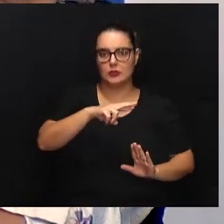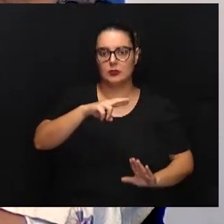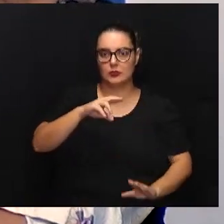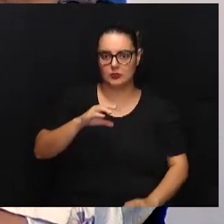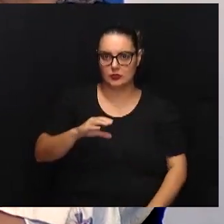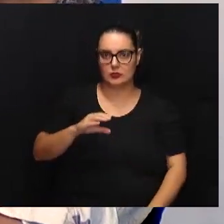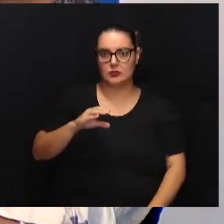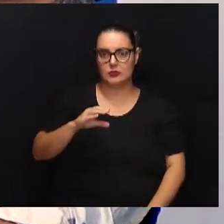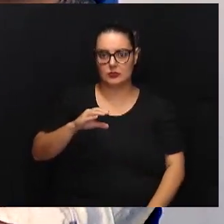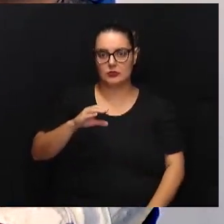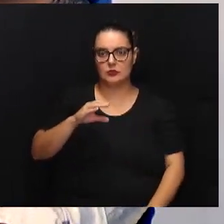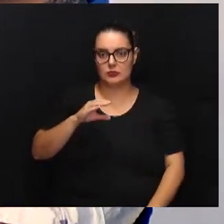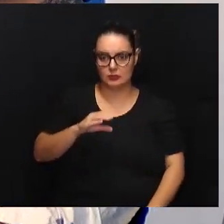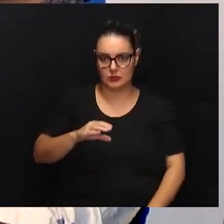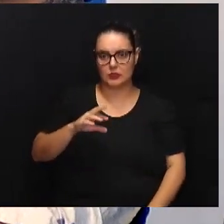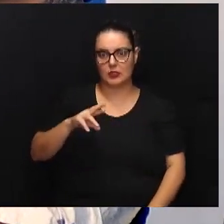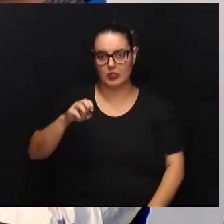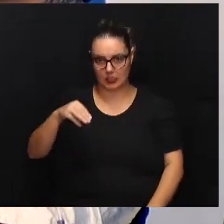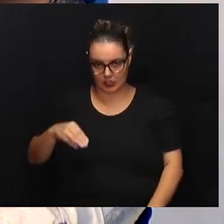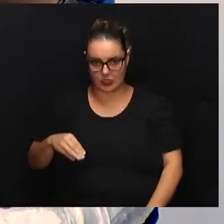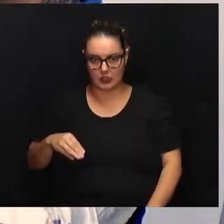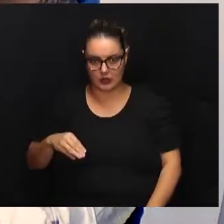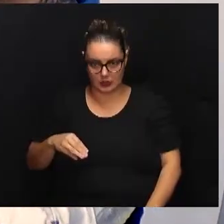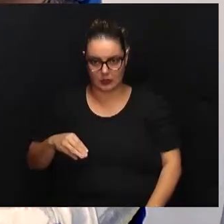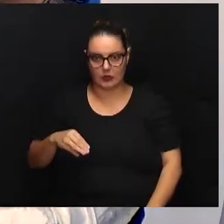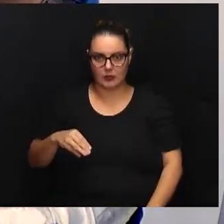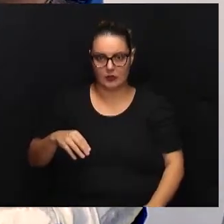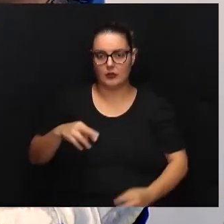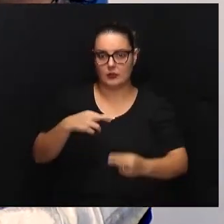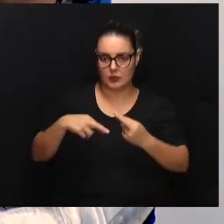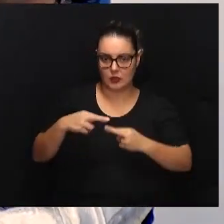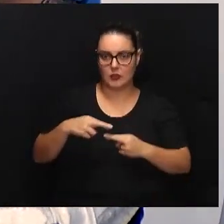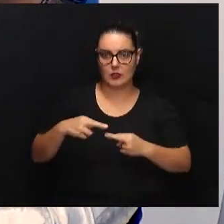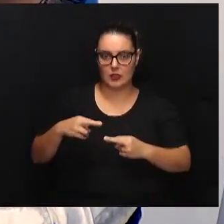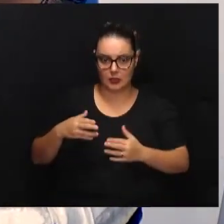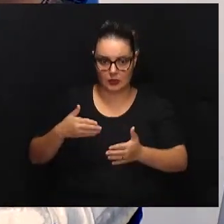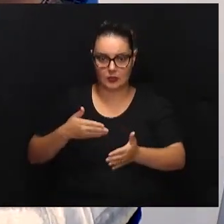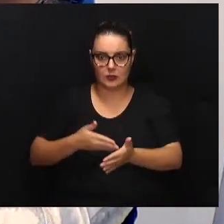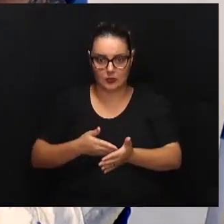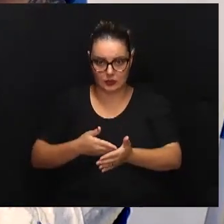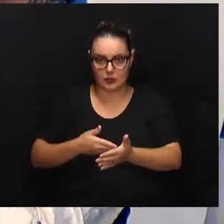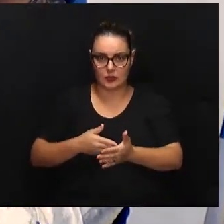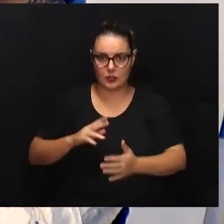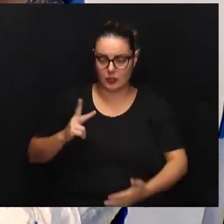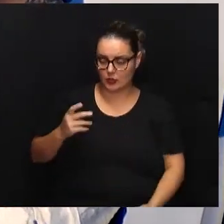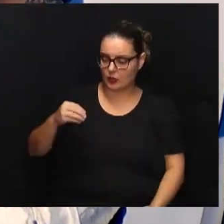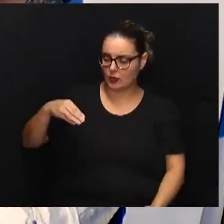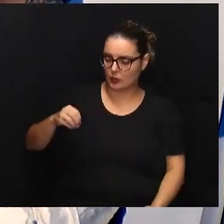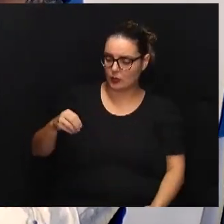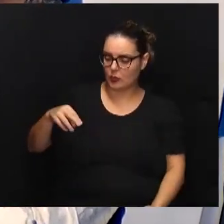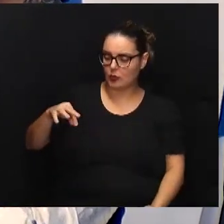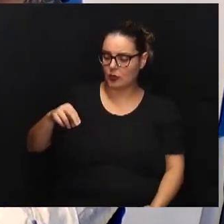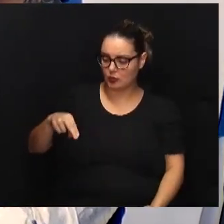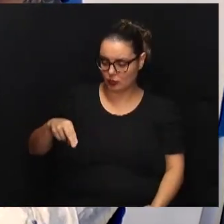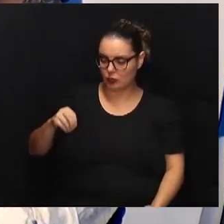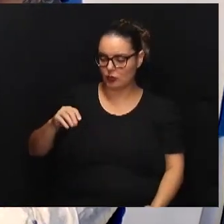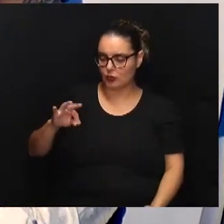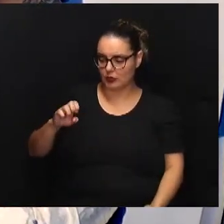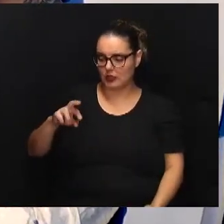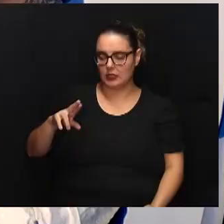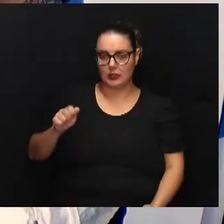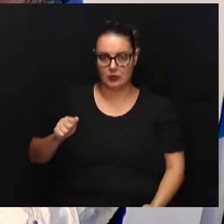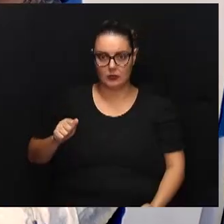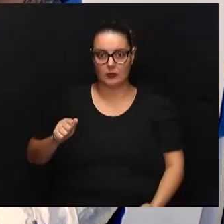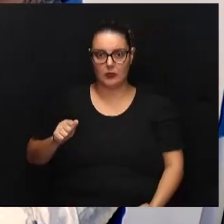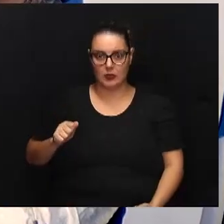conta da restrição da hormonoterapia para crianças e adolescentes trans, quer dizer, querem tirar a